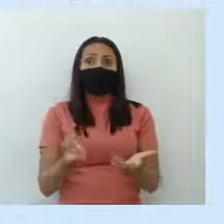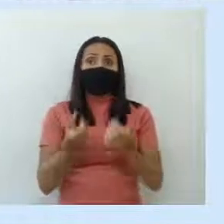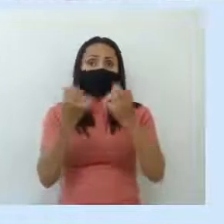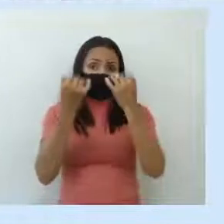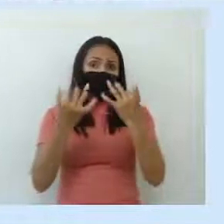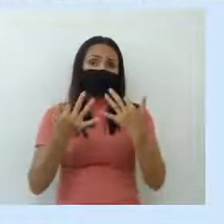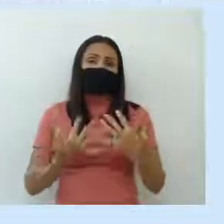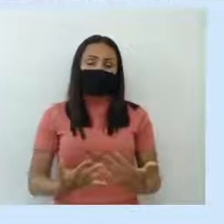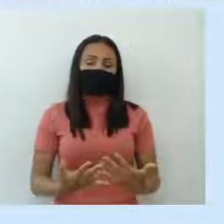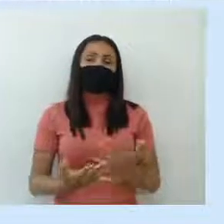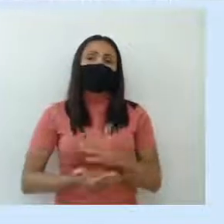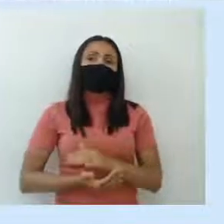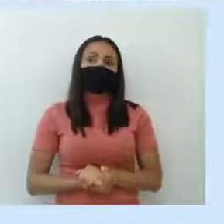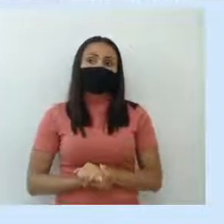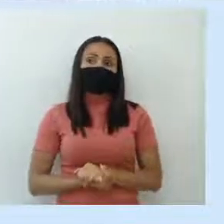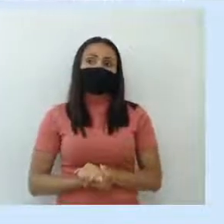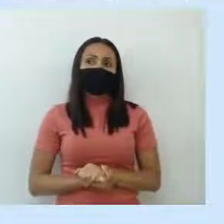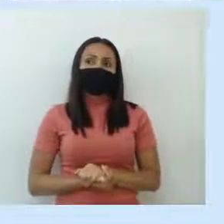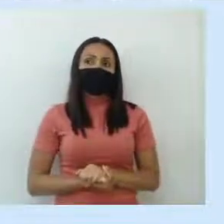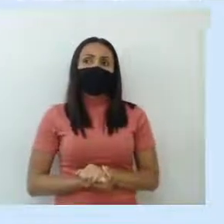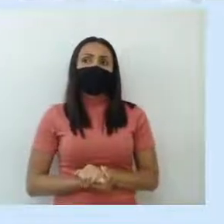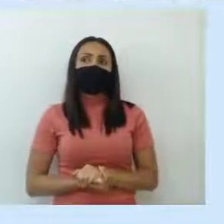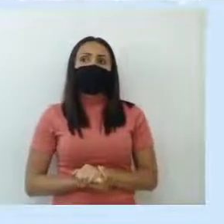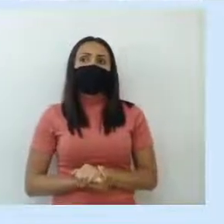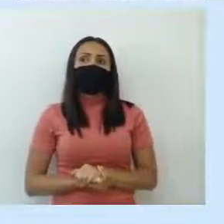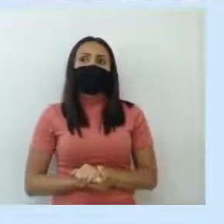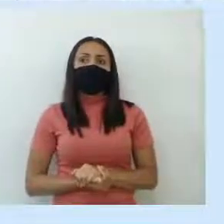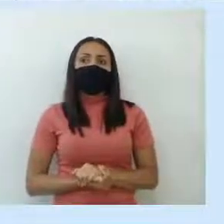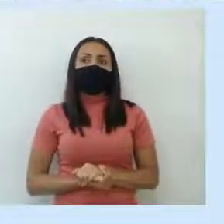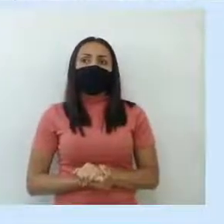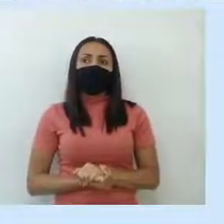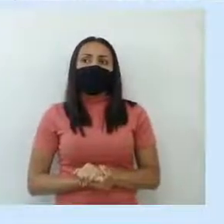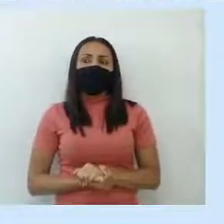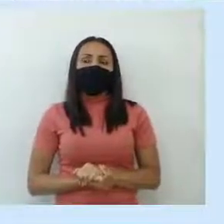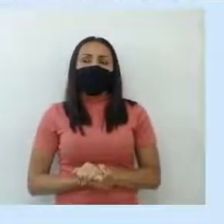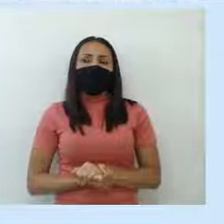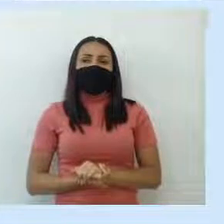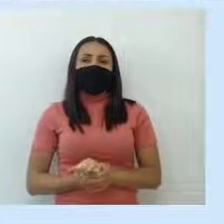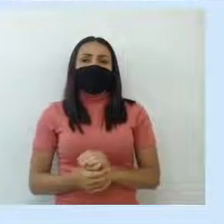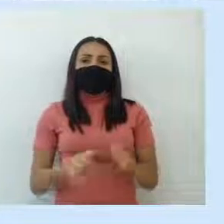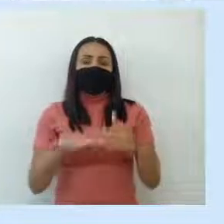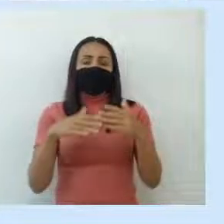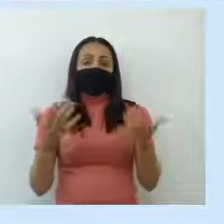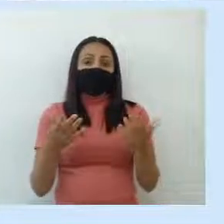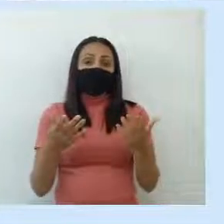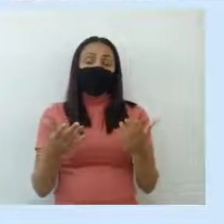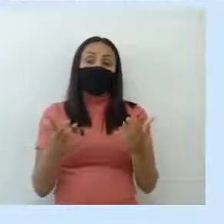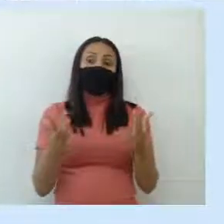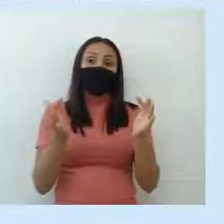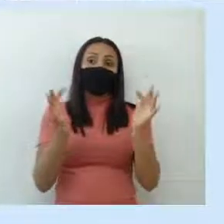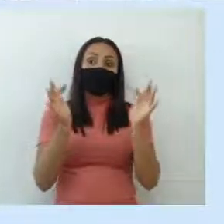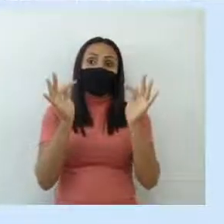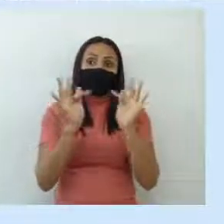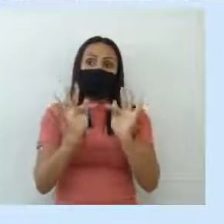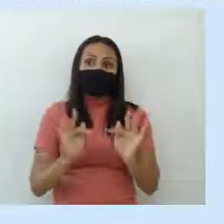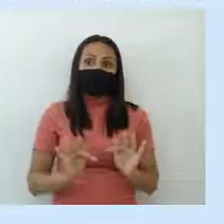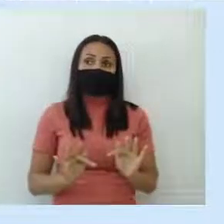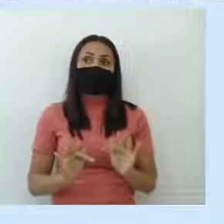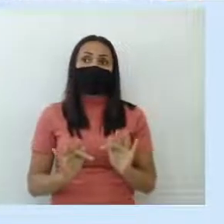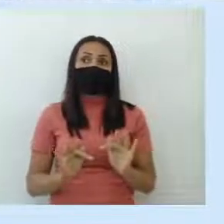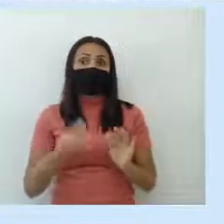enormes, né? São comuns os relatos sobre a enorme felicidade